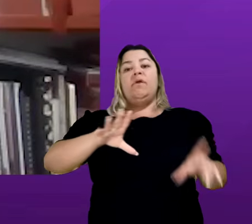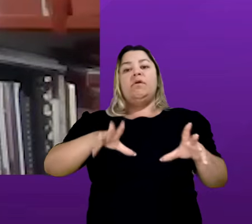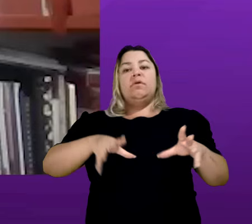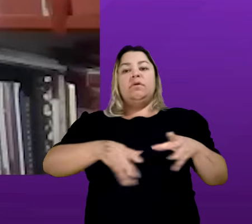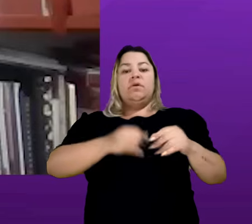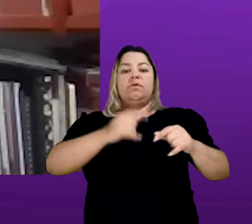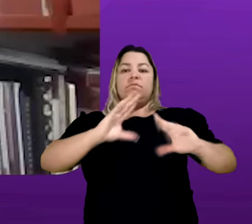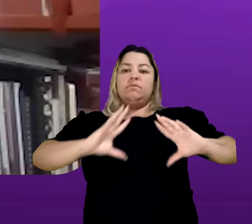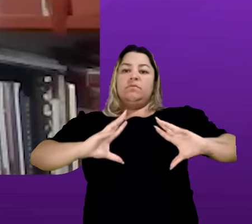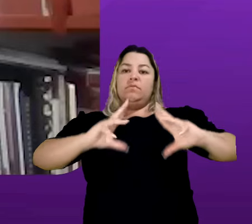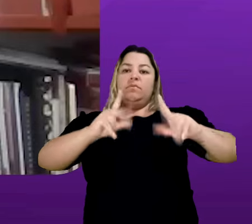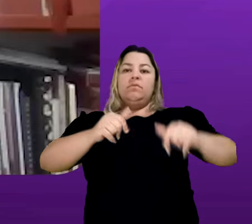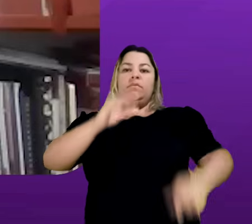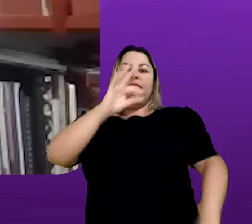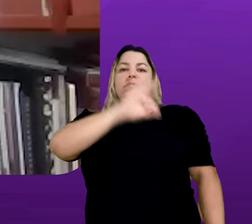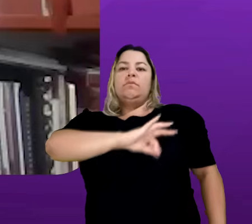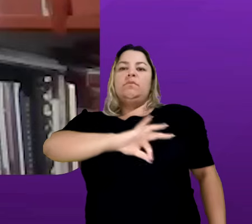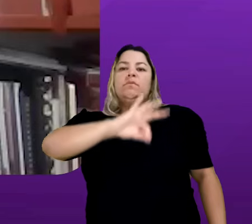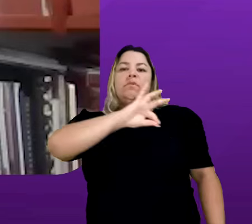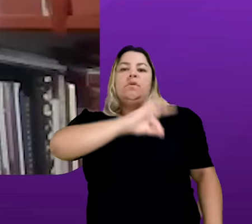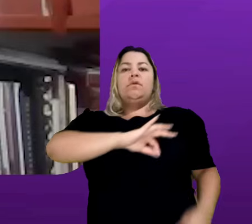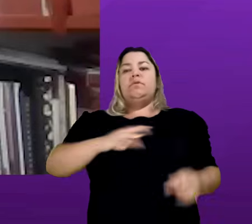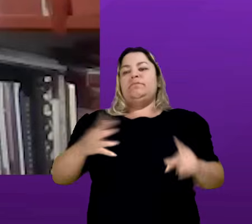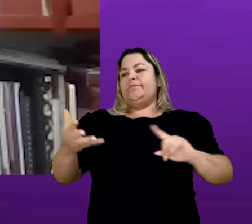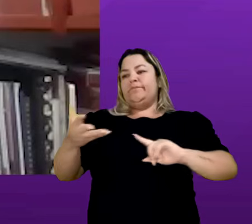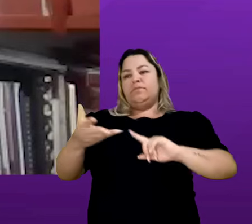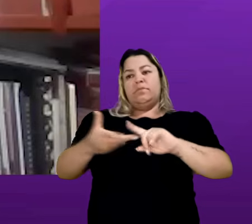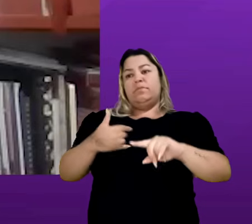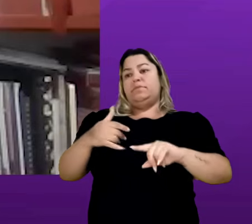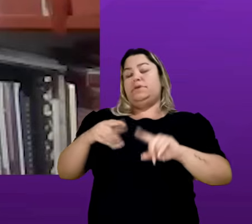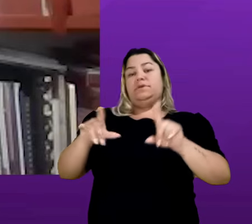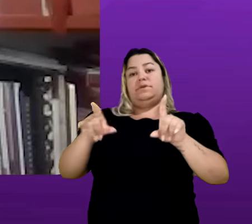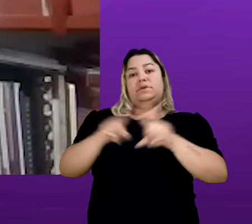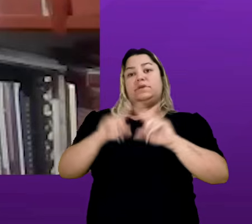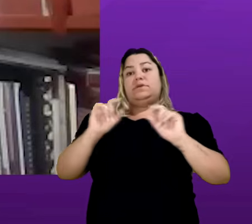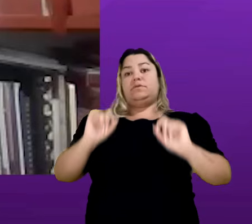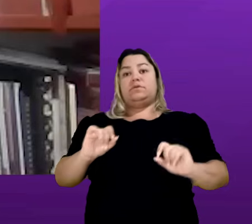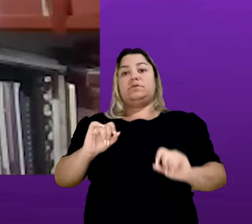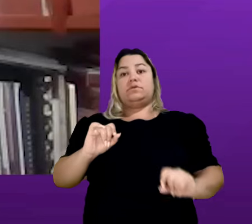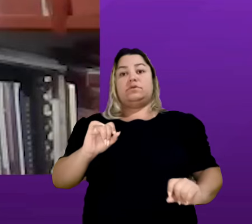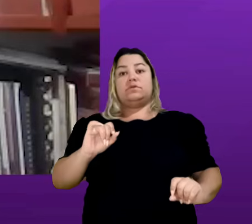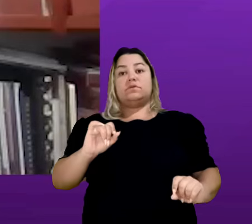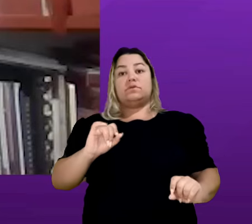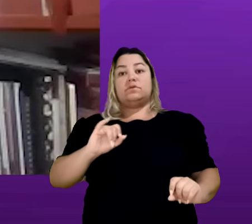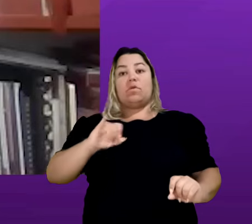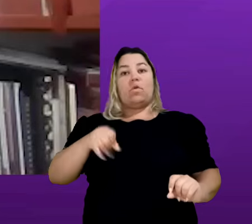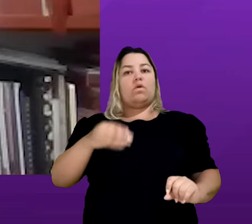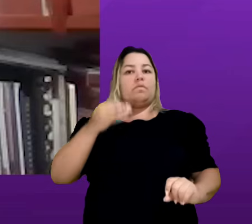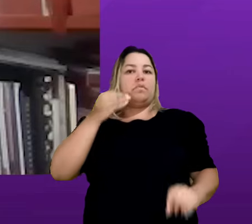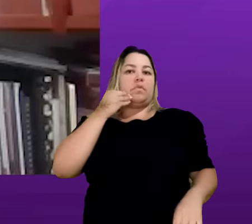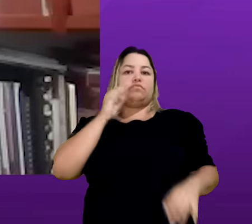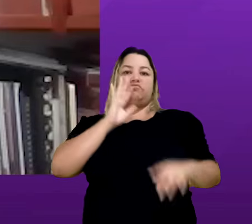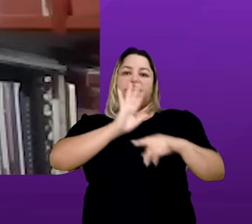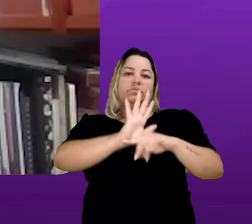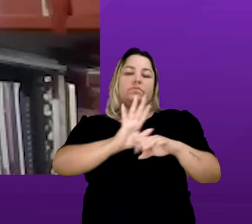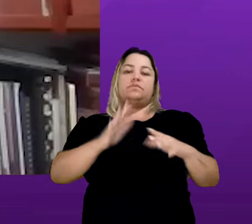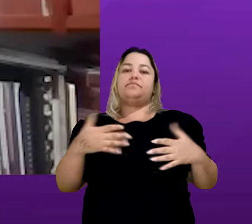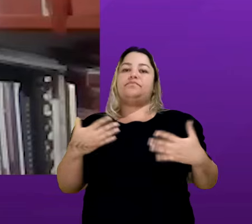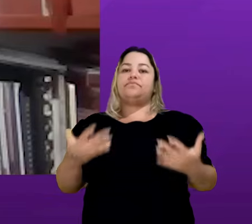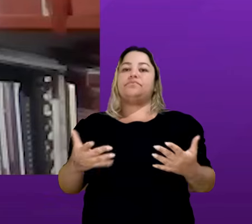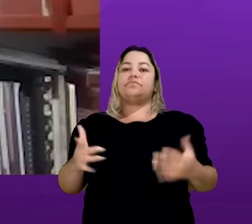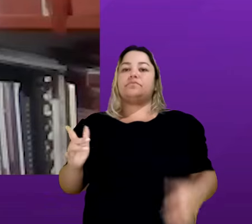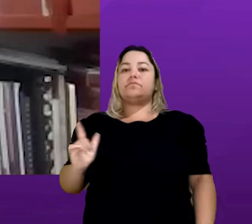base, mais as gratificações, mais os benefícios, dependendo de onde você estiver. Por exemplo, na prefeitura